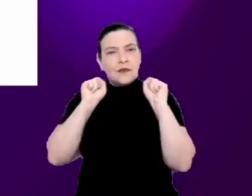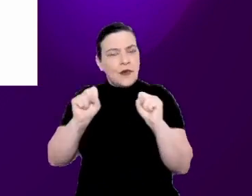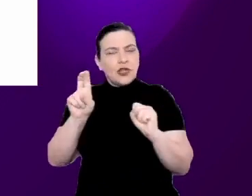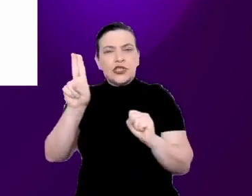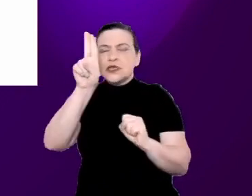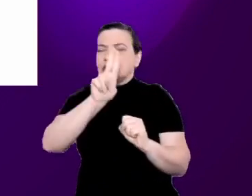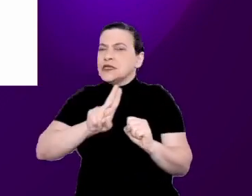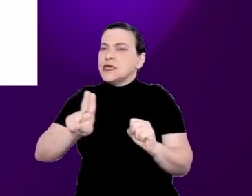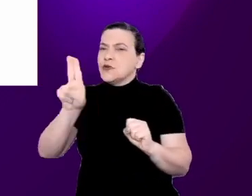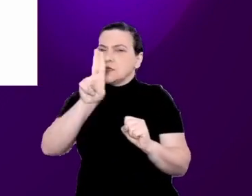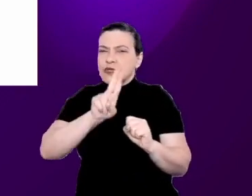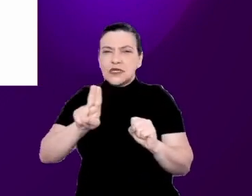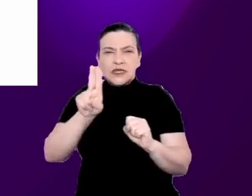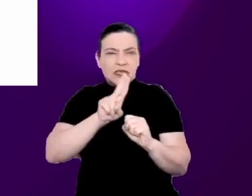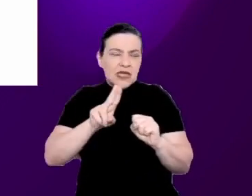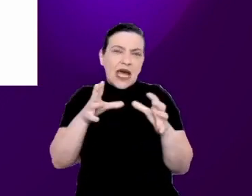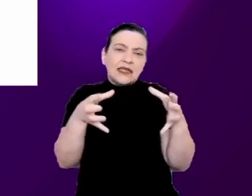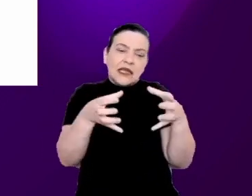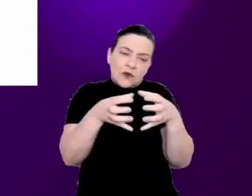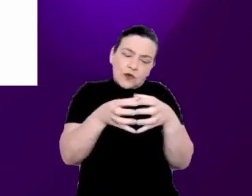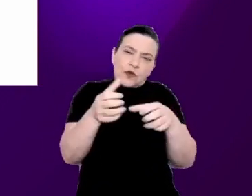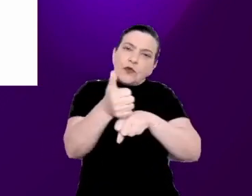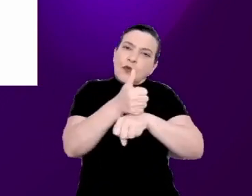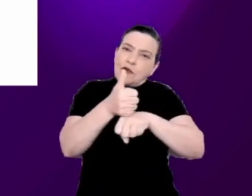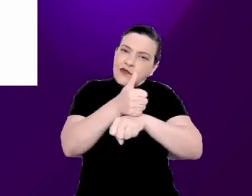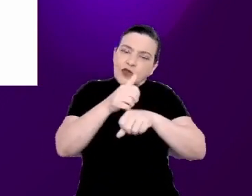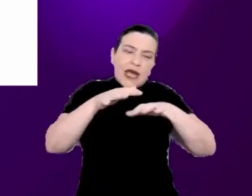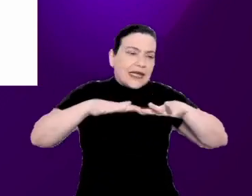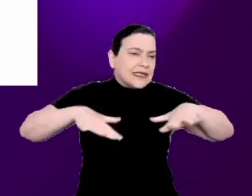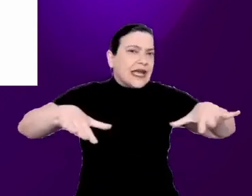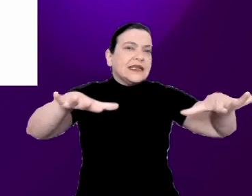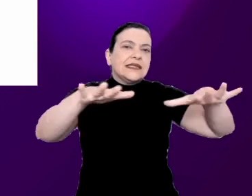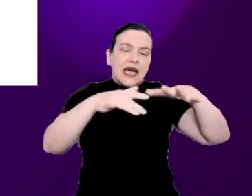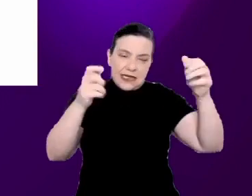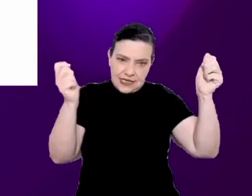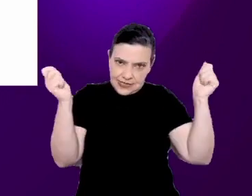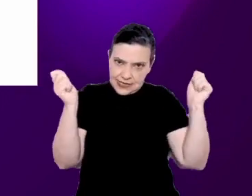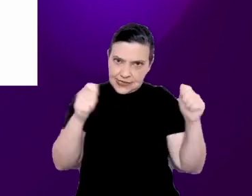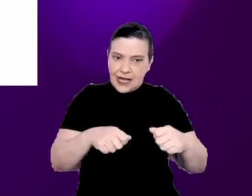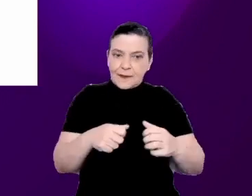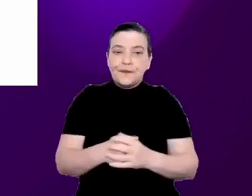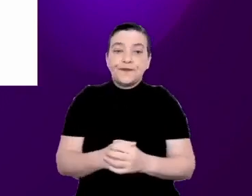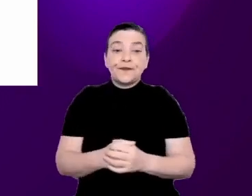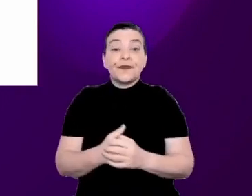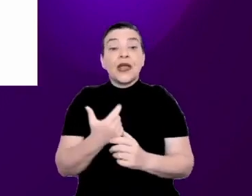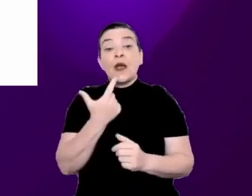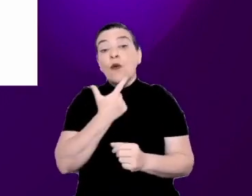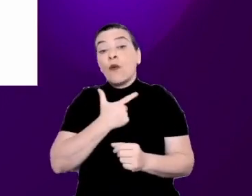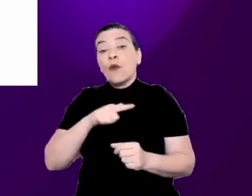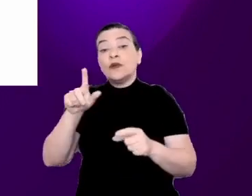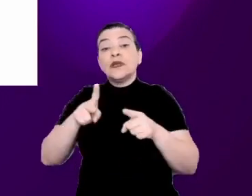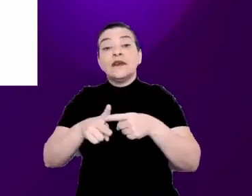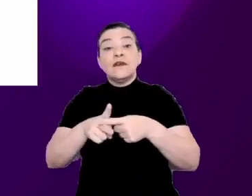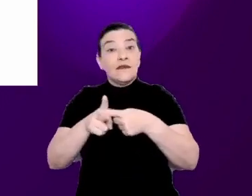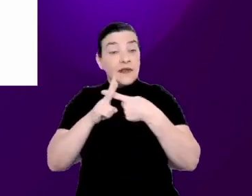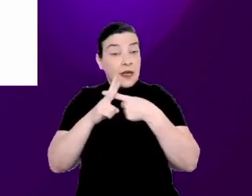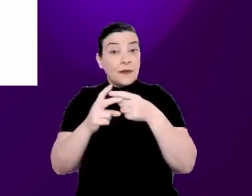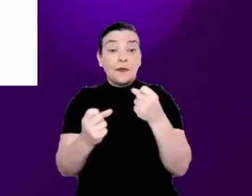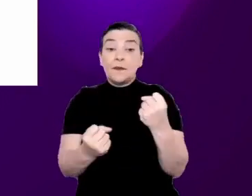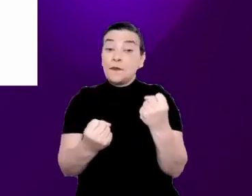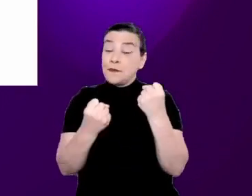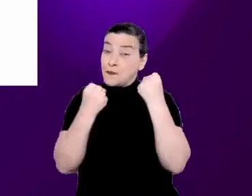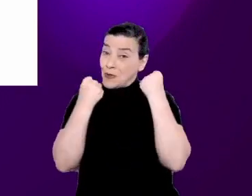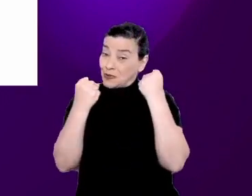e interprofissionais dentro do mesmo setor, tá? Uma outra ferramenta poderosa,